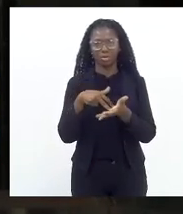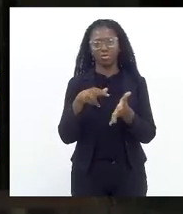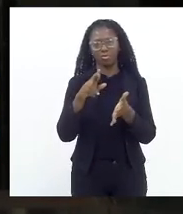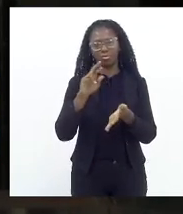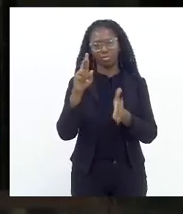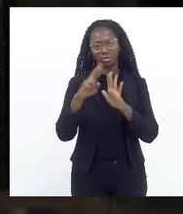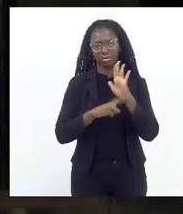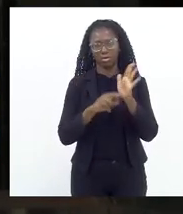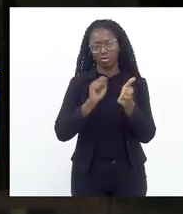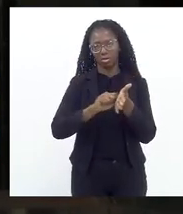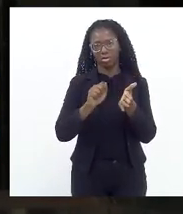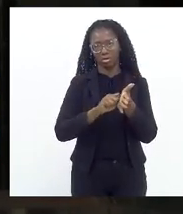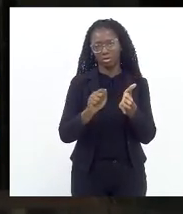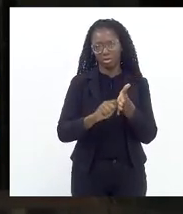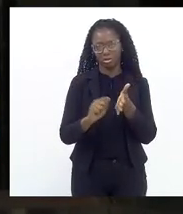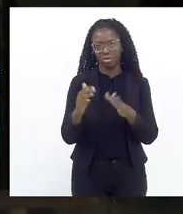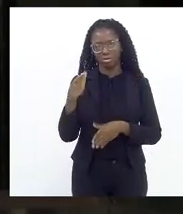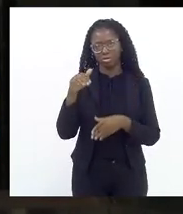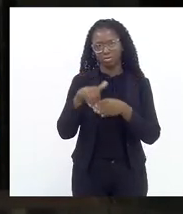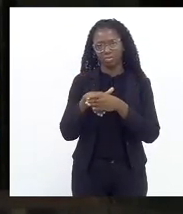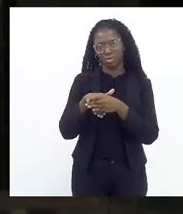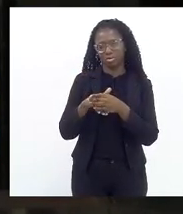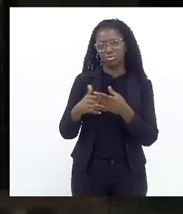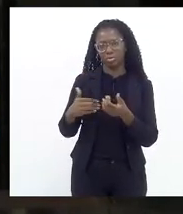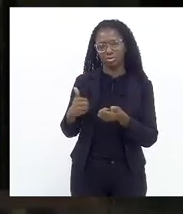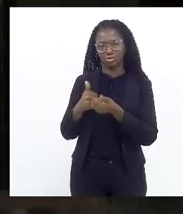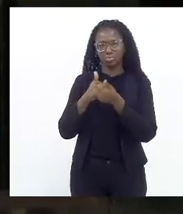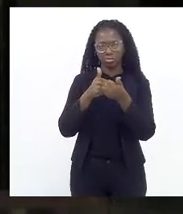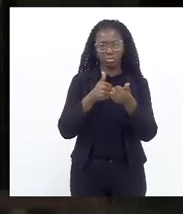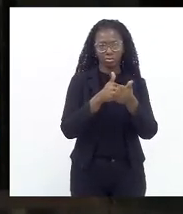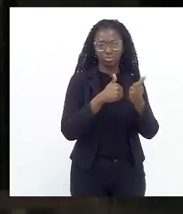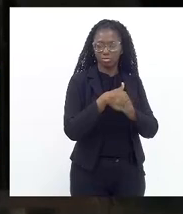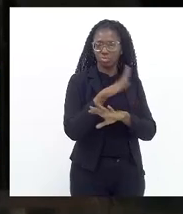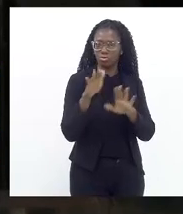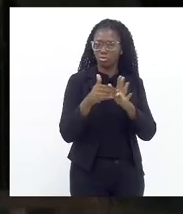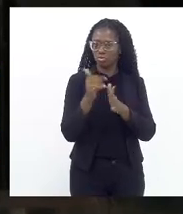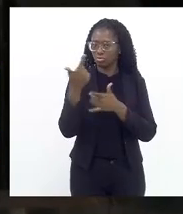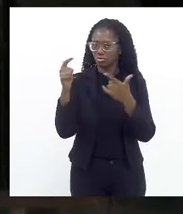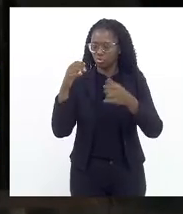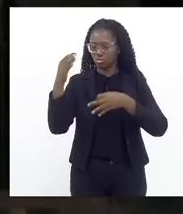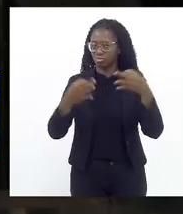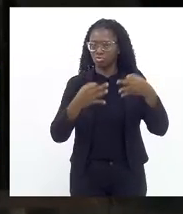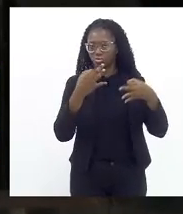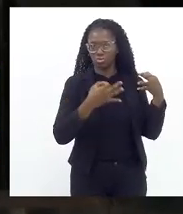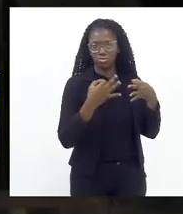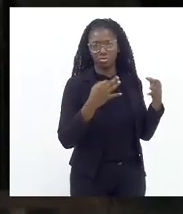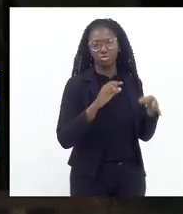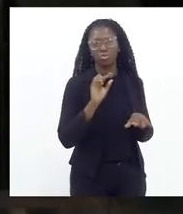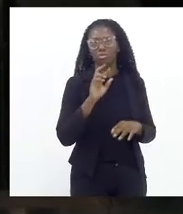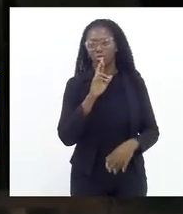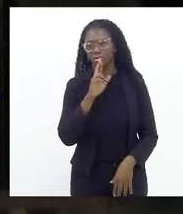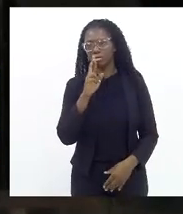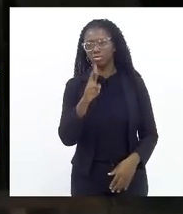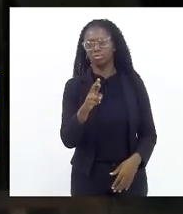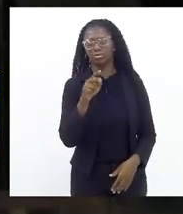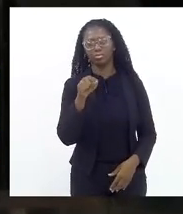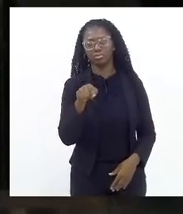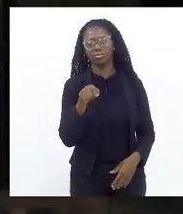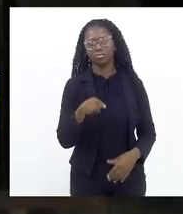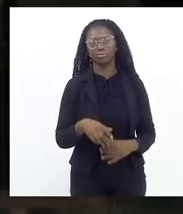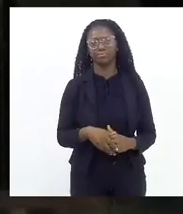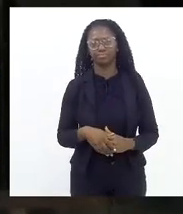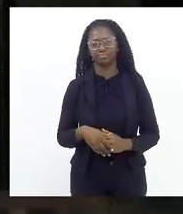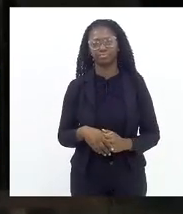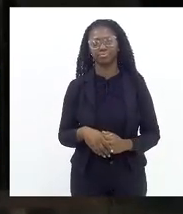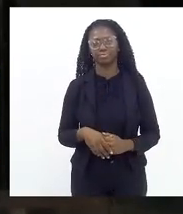relator, proferindo o voto, que foi acompanhado por todos os 9 demais julgadores, que redundou no